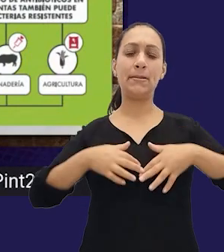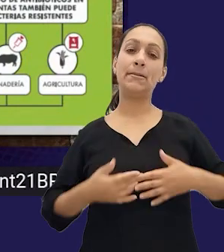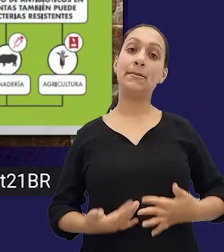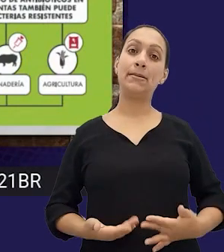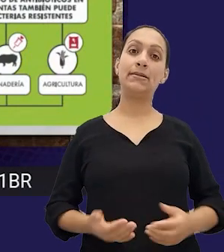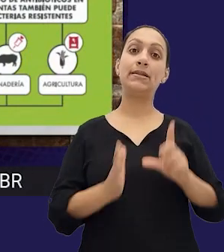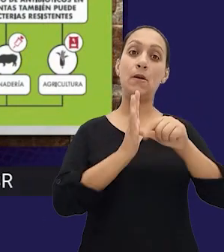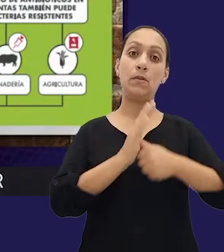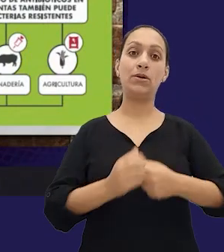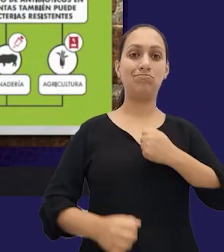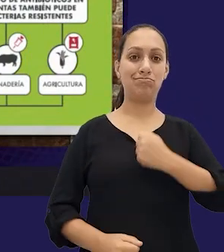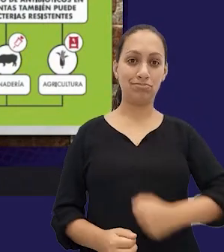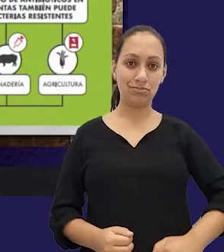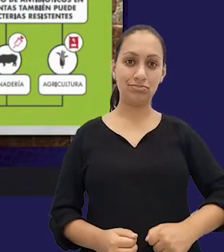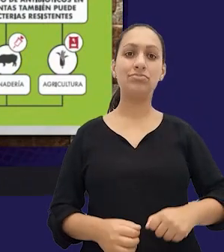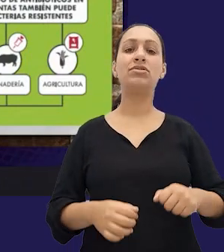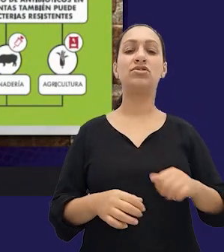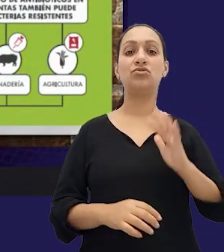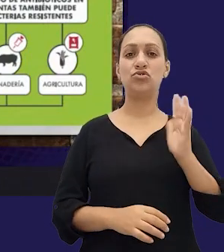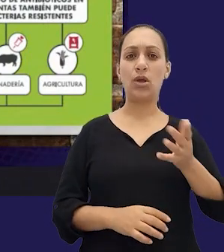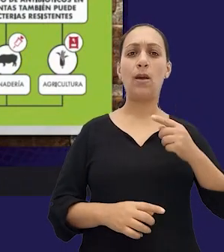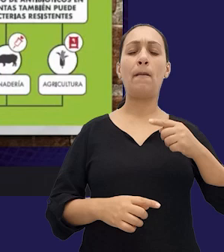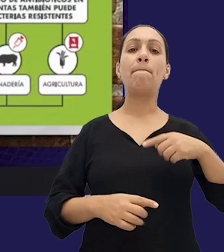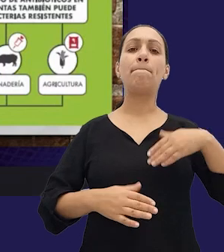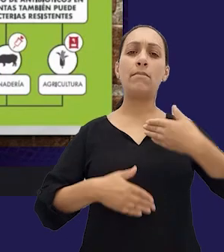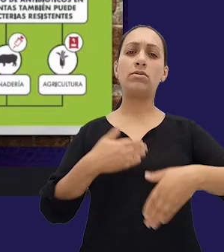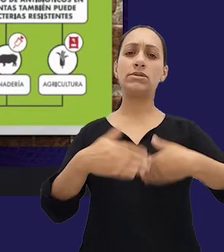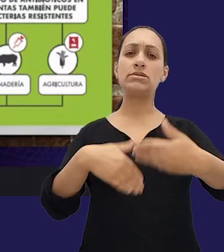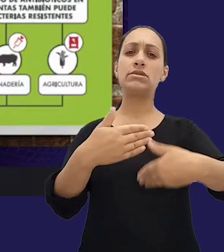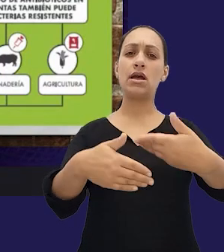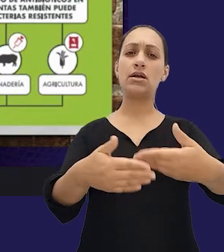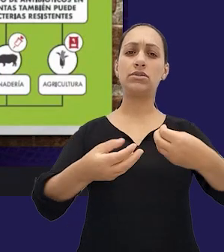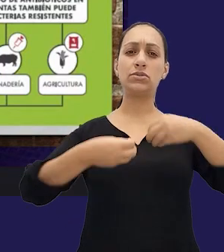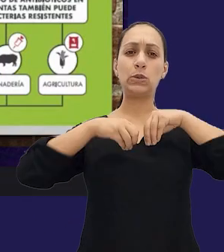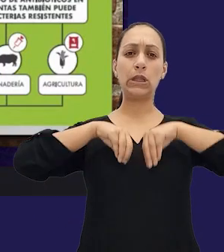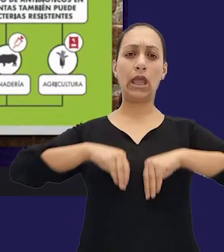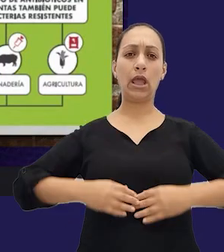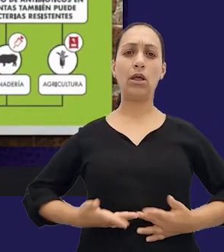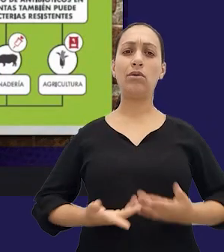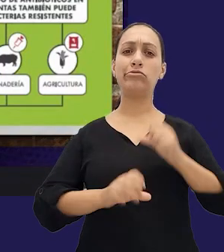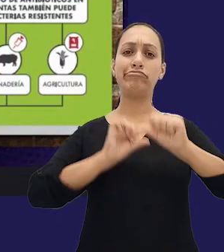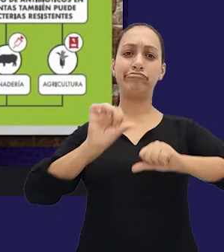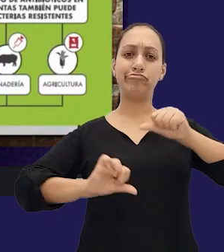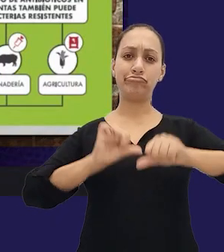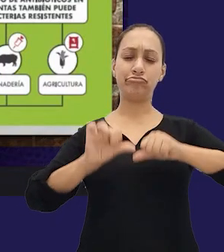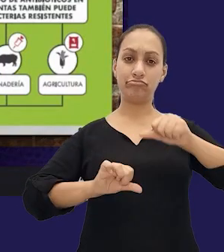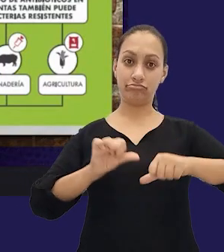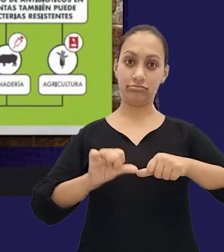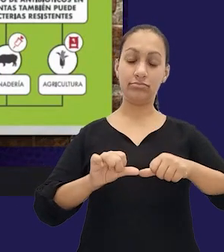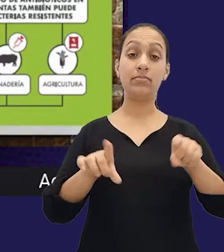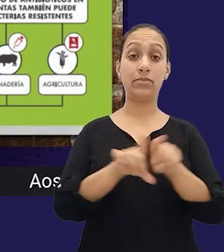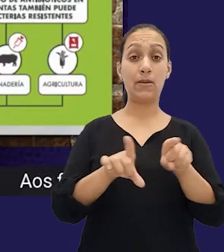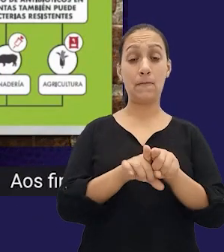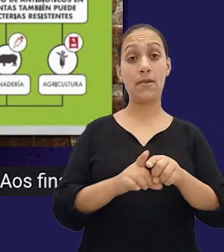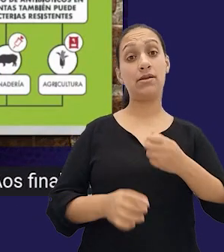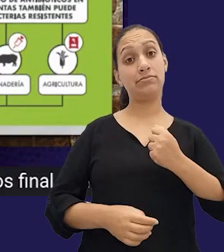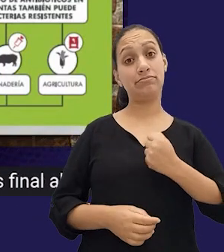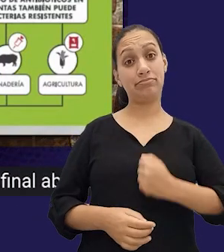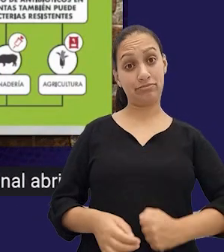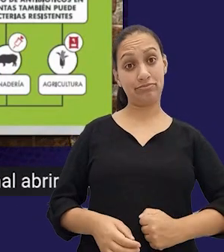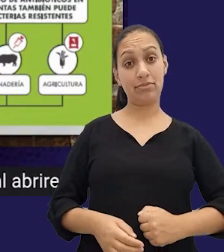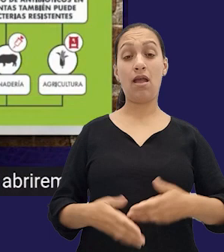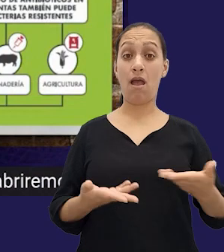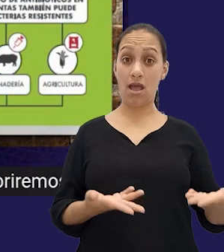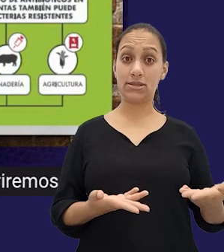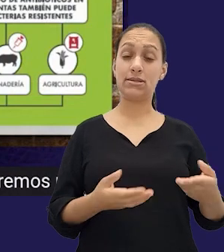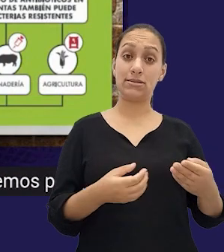né, depois de já ter passado aí por um processo interno de alterações. Nas fezes, essas